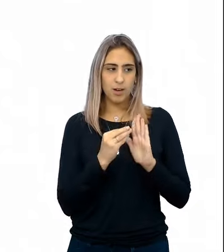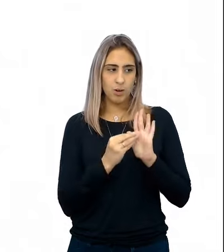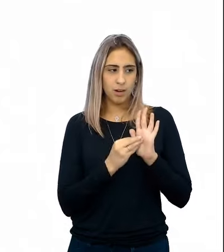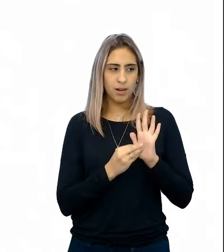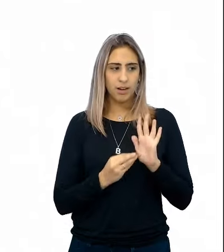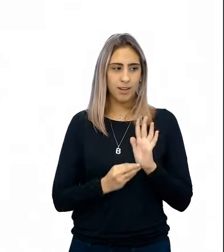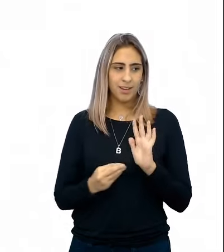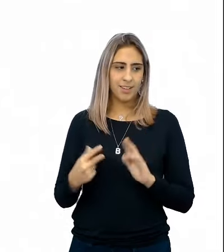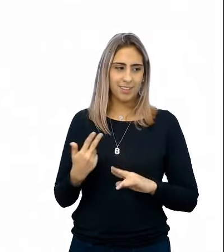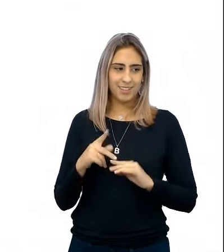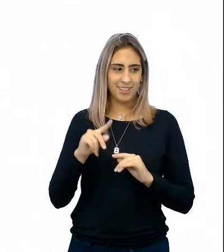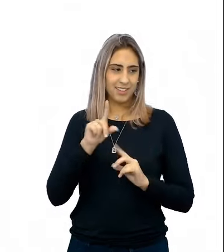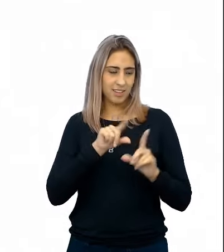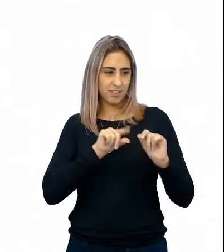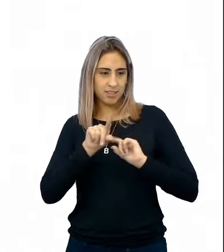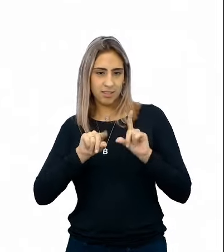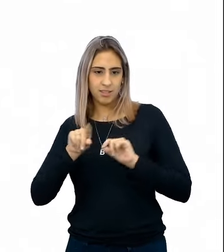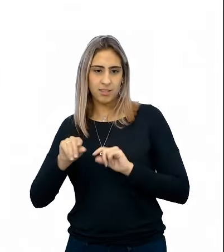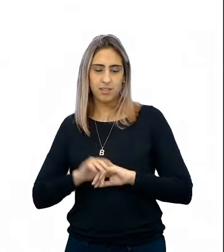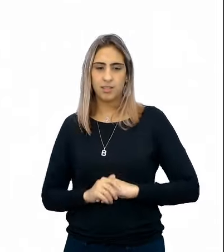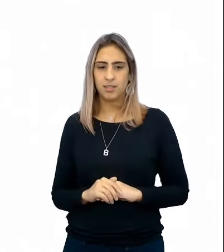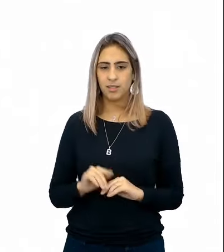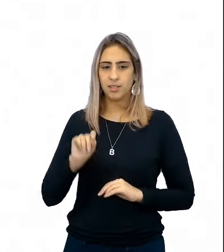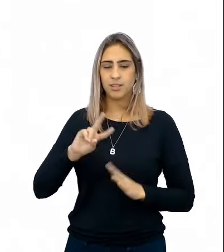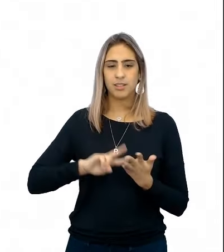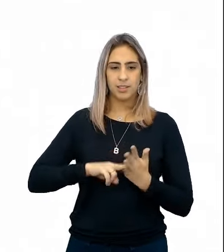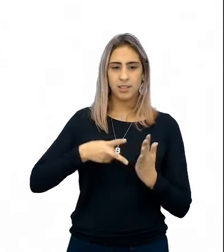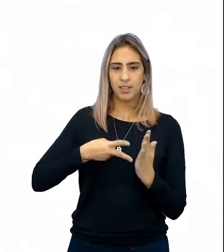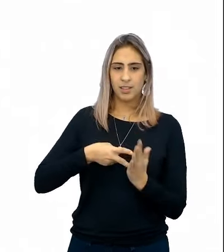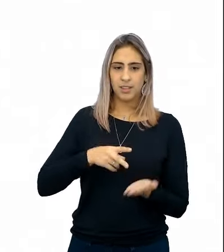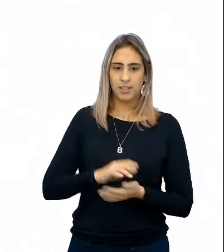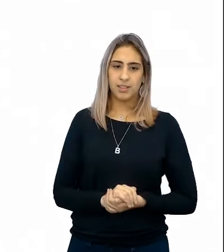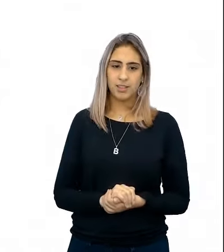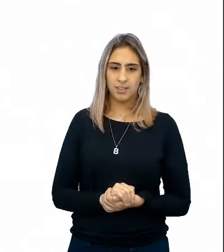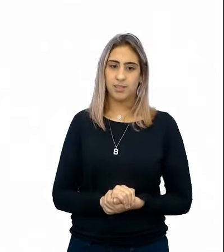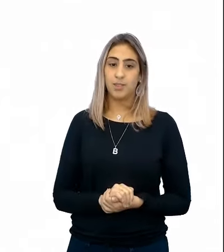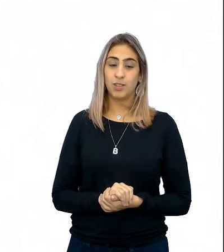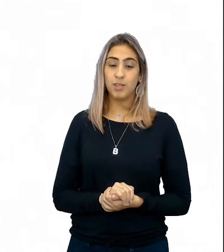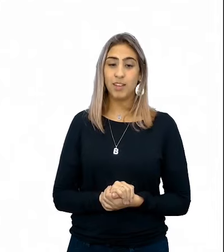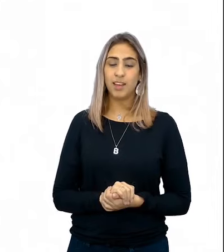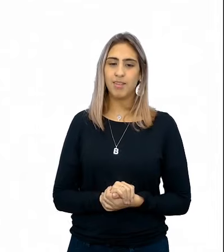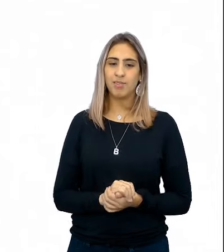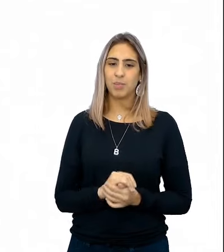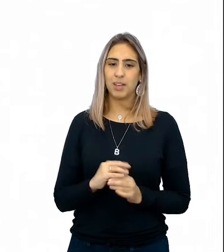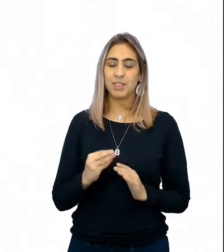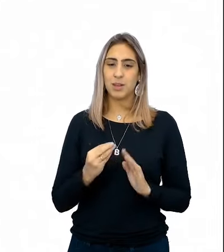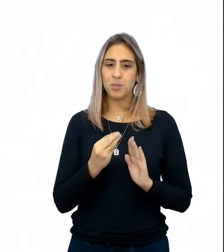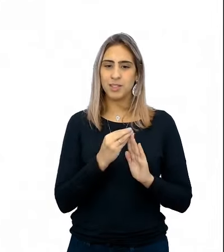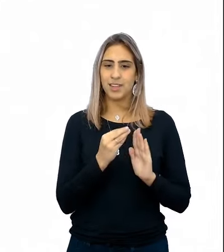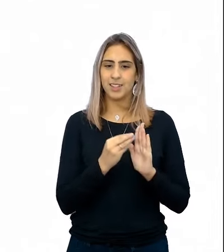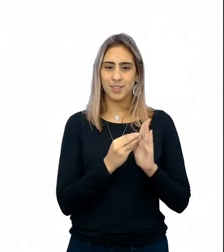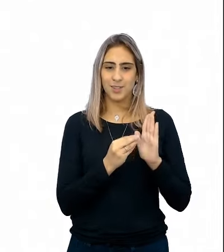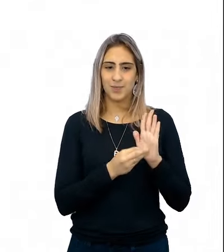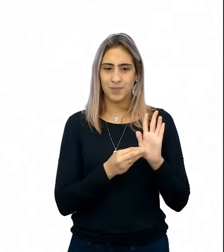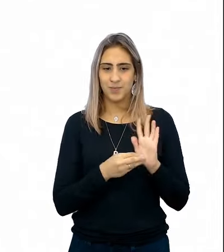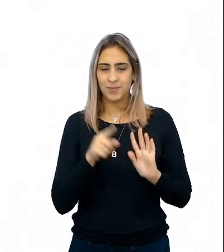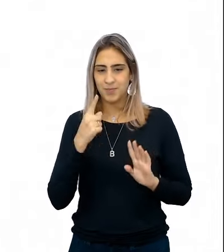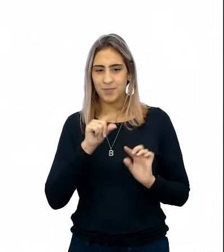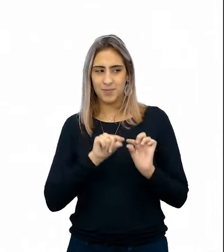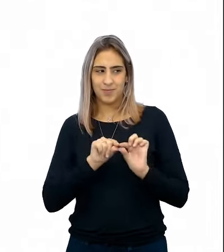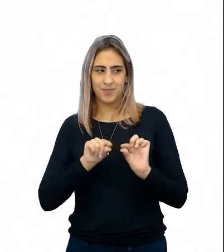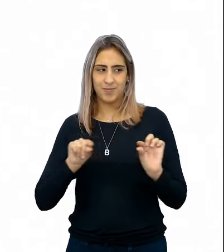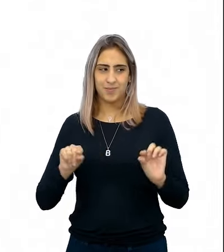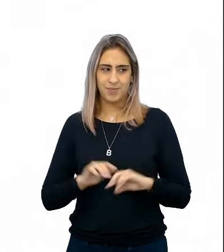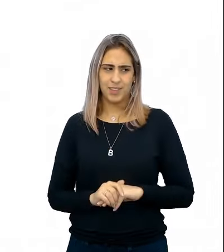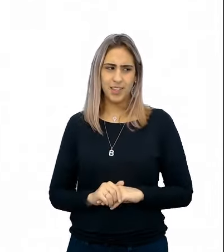outra leitura, o que significa que antes eles terão que se ater à primeira linha para descobrir